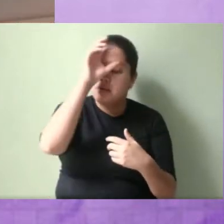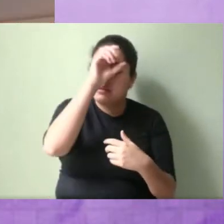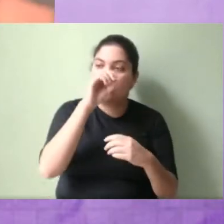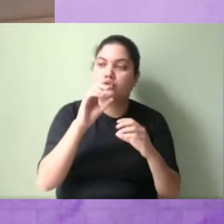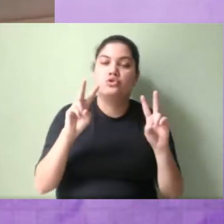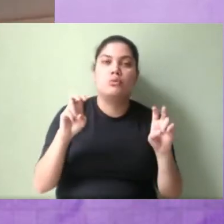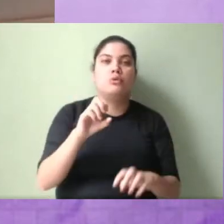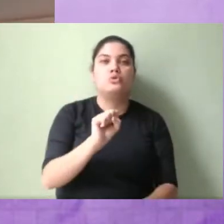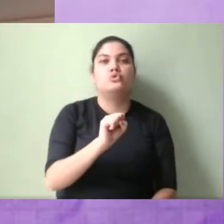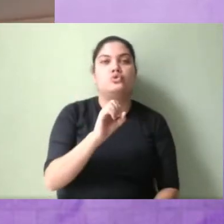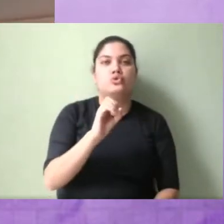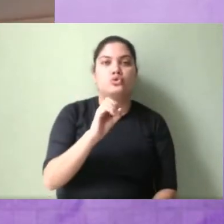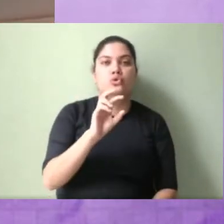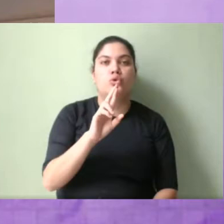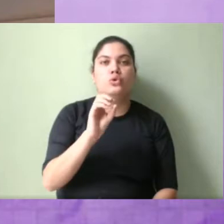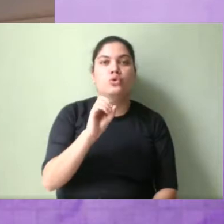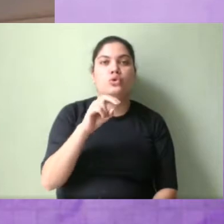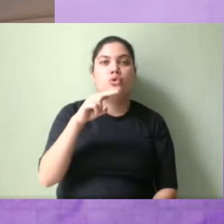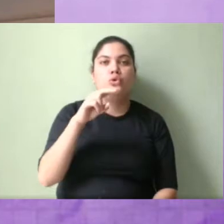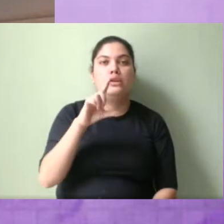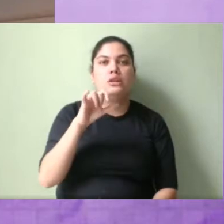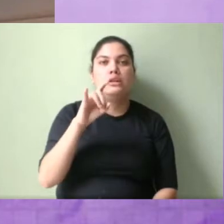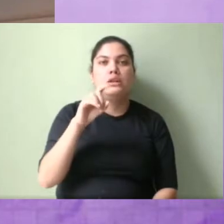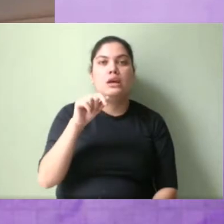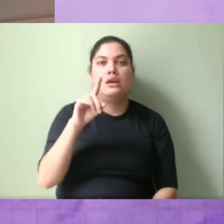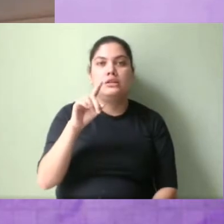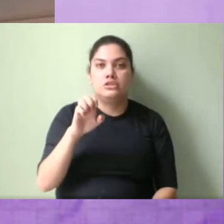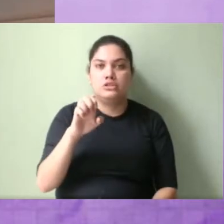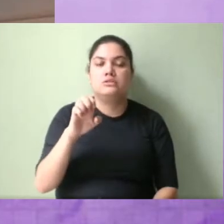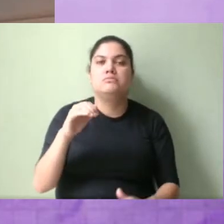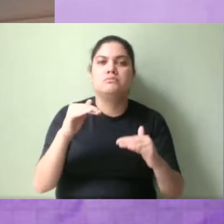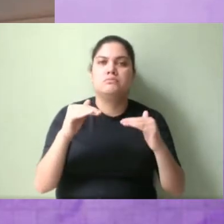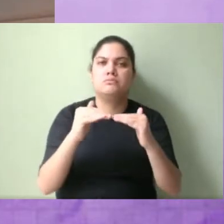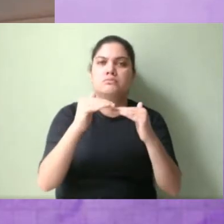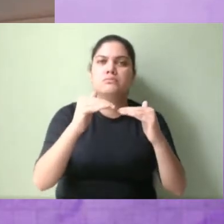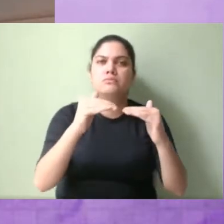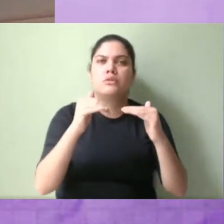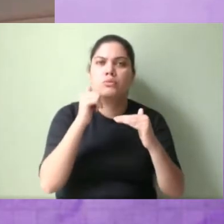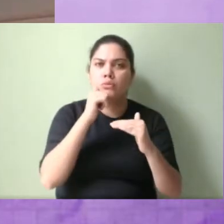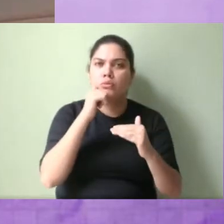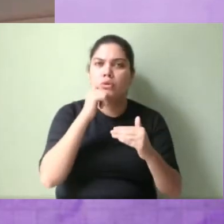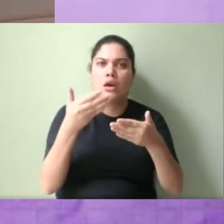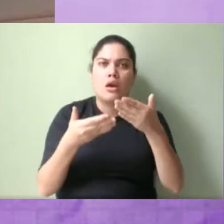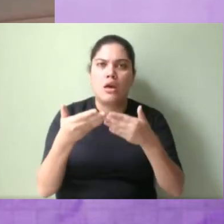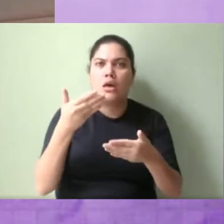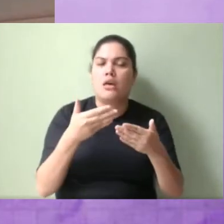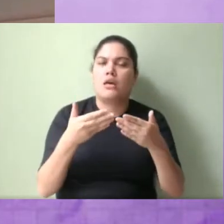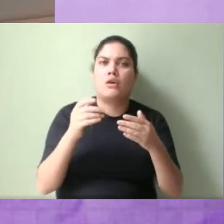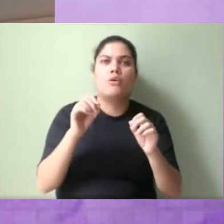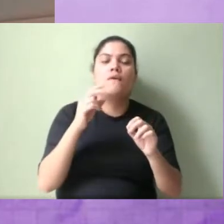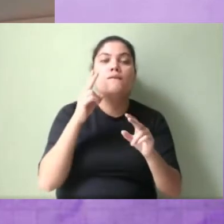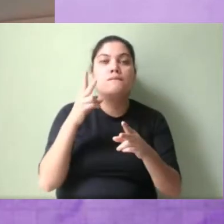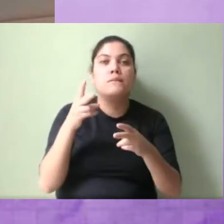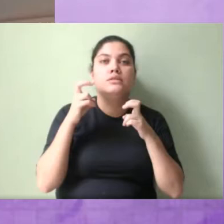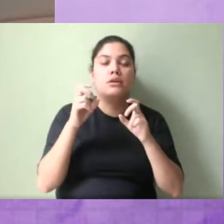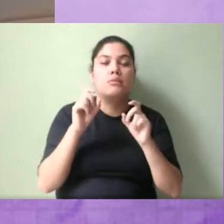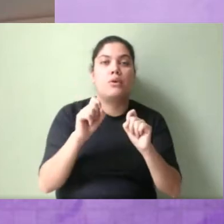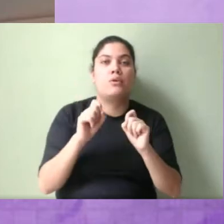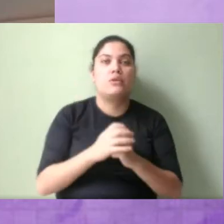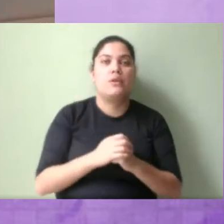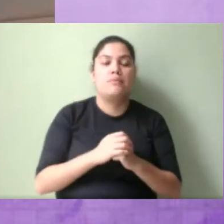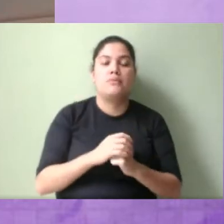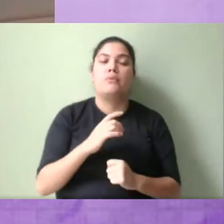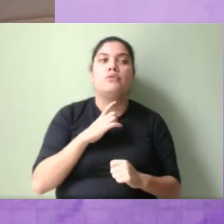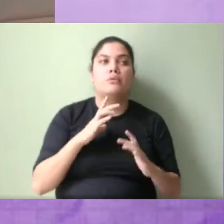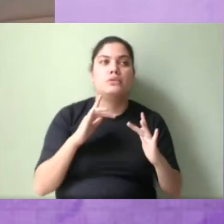que feminismo é uma outra coisa, eu acho que é uma outra forma. A gente tem muito que aprender sobre sororidade. Nós ainda não somos,